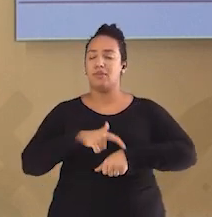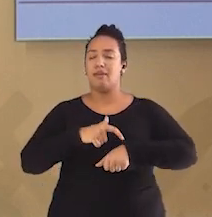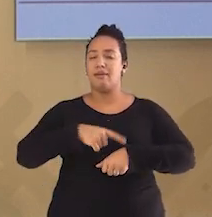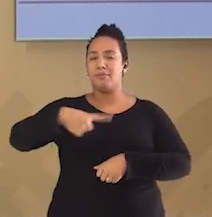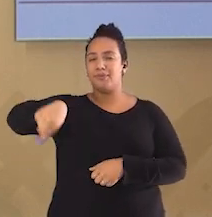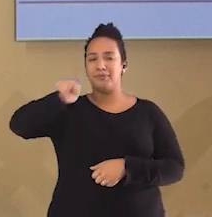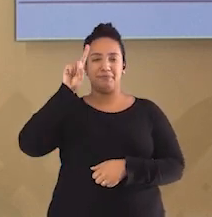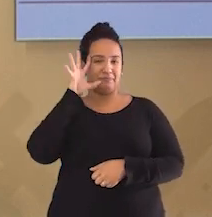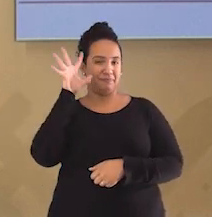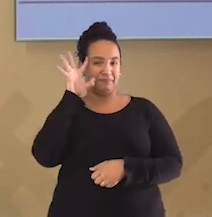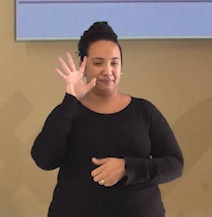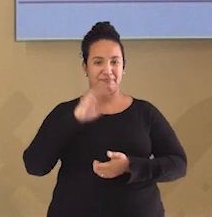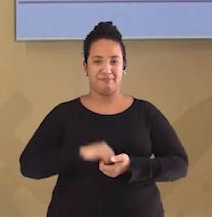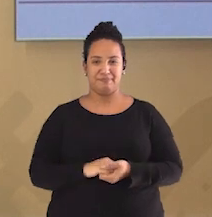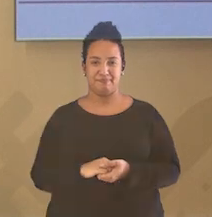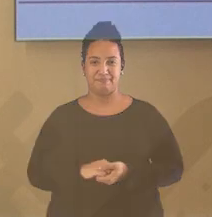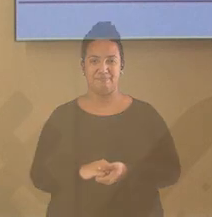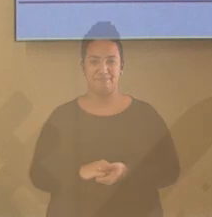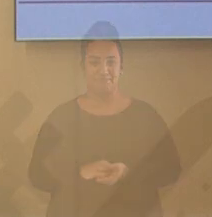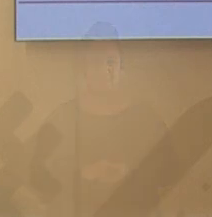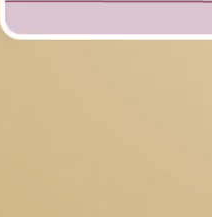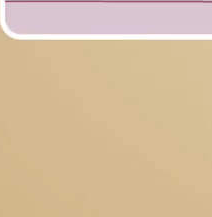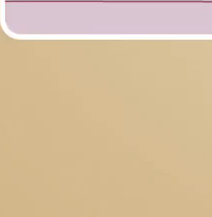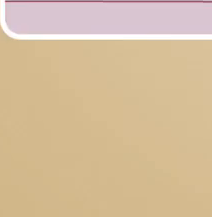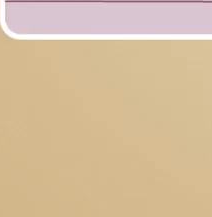quadrados. Vou dar um tempo para vocês pensarem.